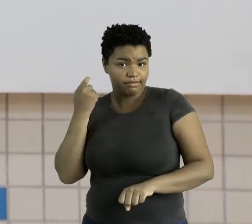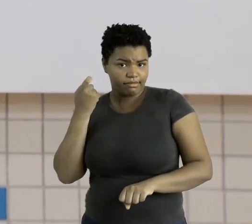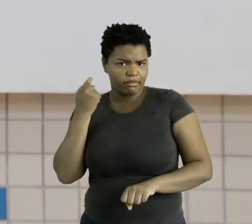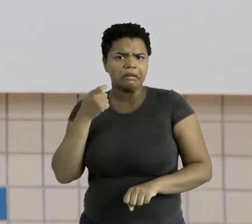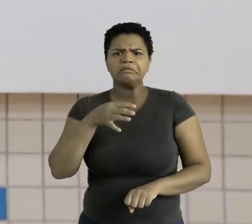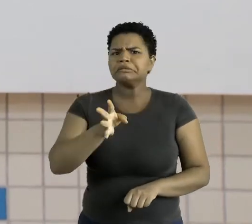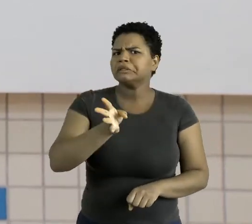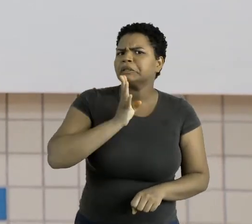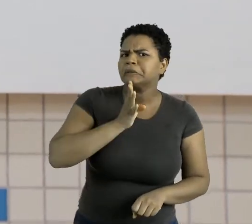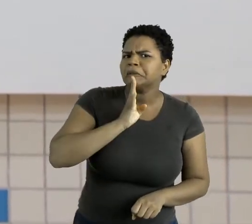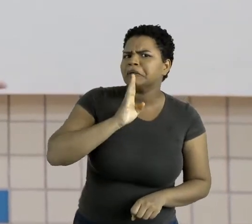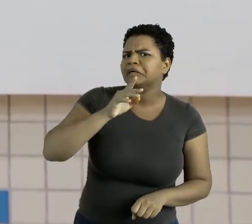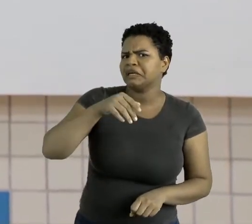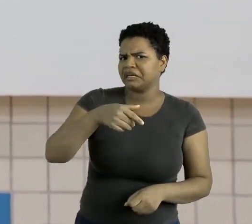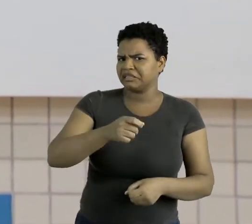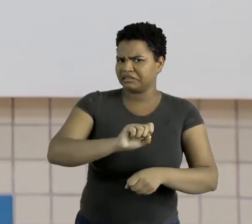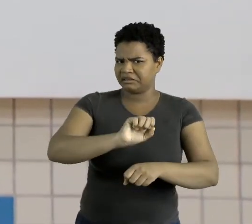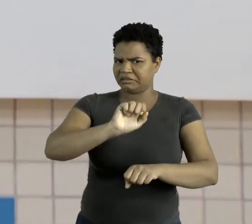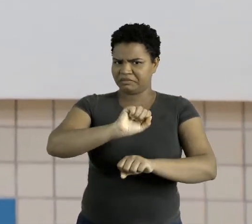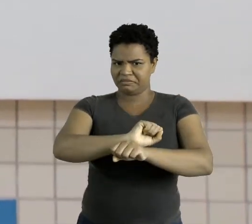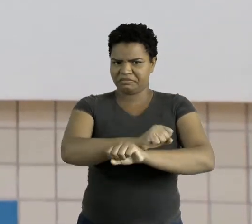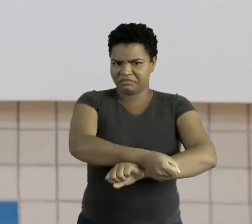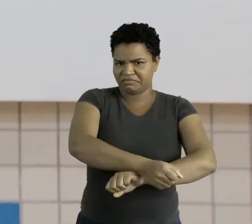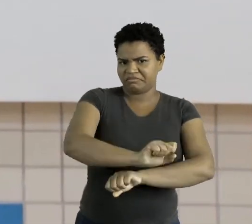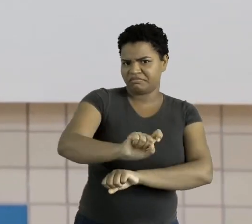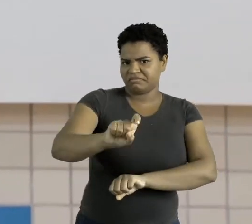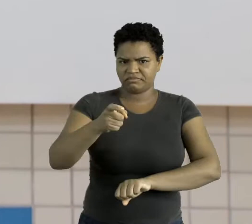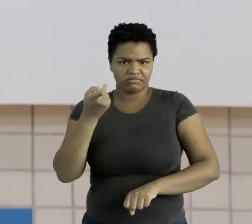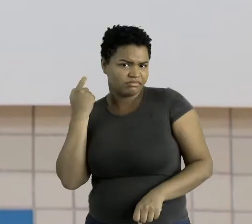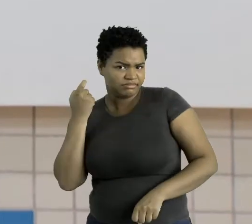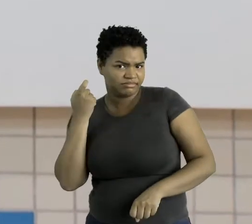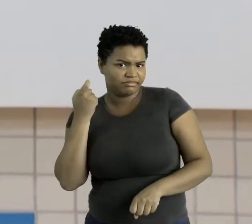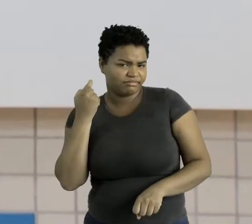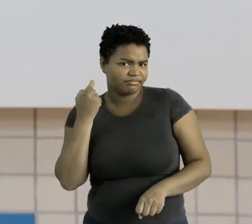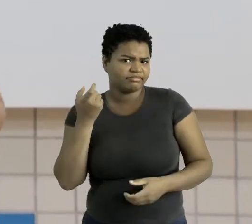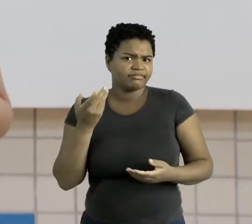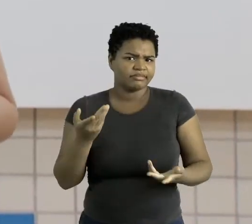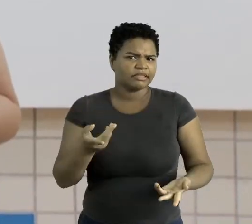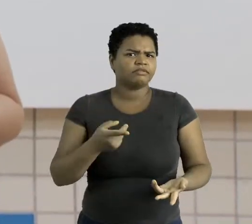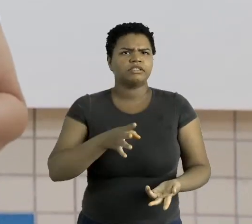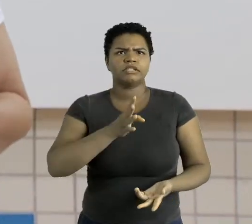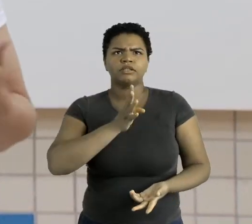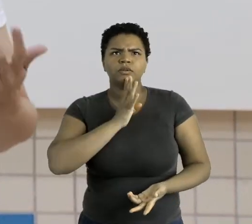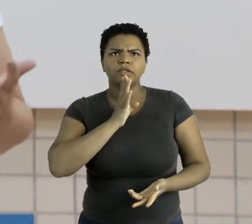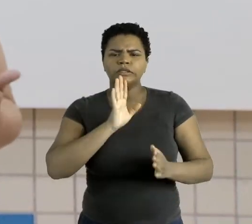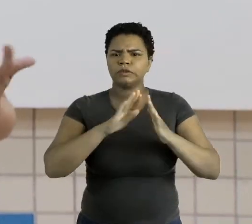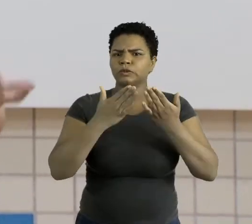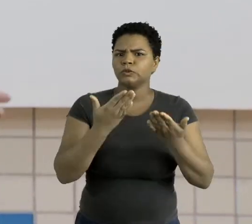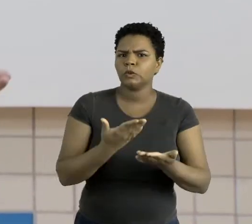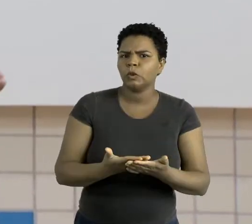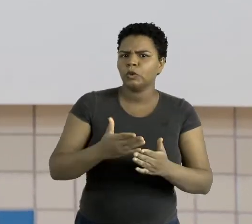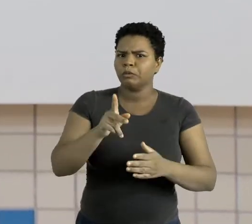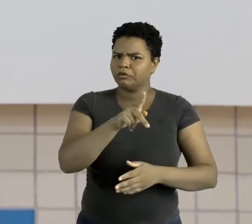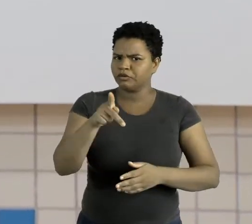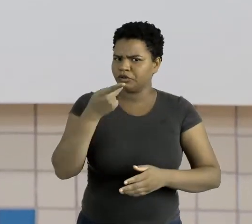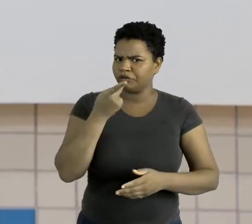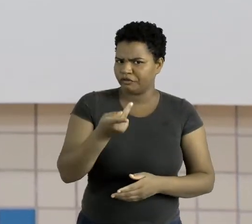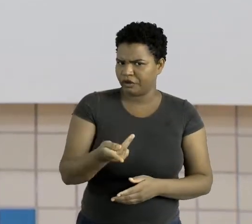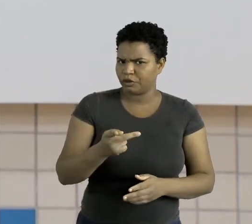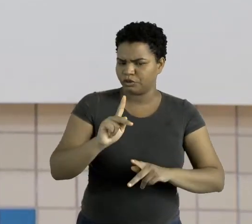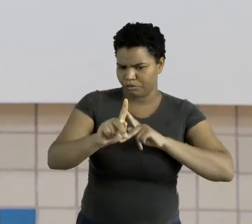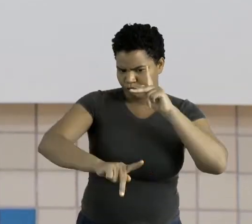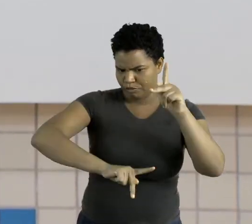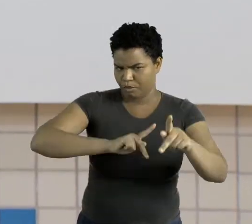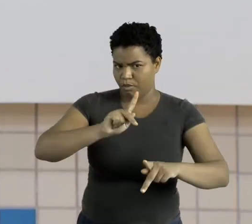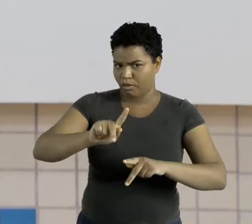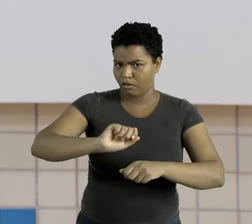nome, quilombola? Isso te remete a alguma coisa? Você já ouviu falar na escola sobre o povo quilombola? Se